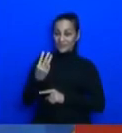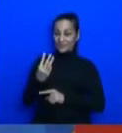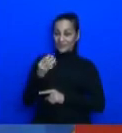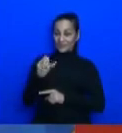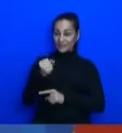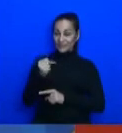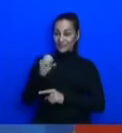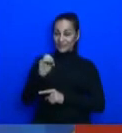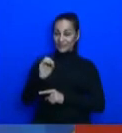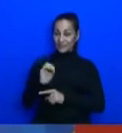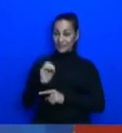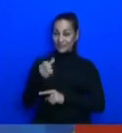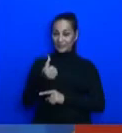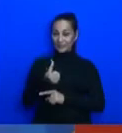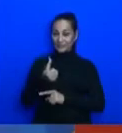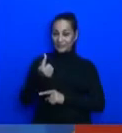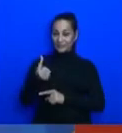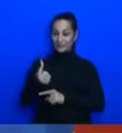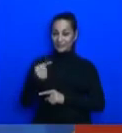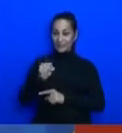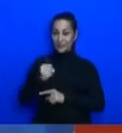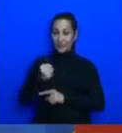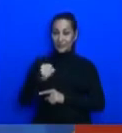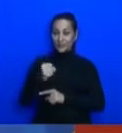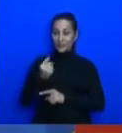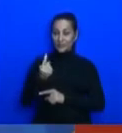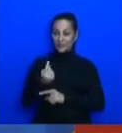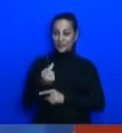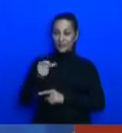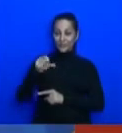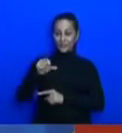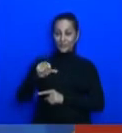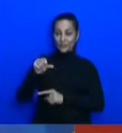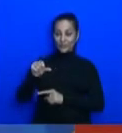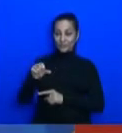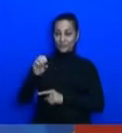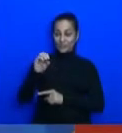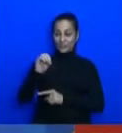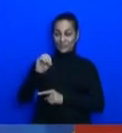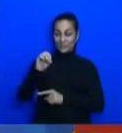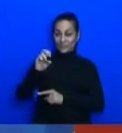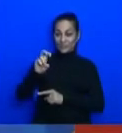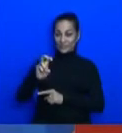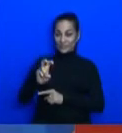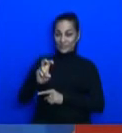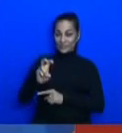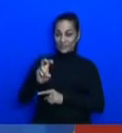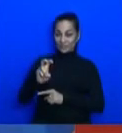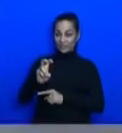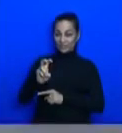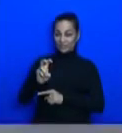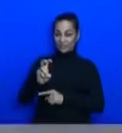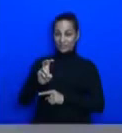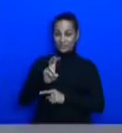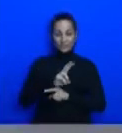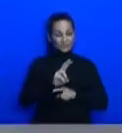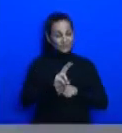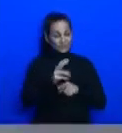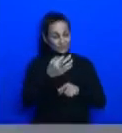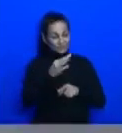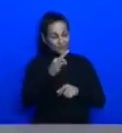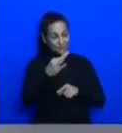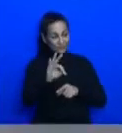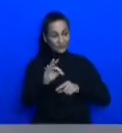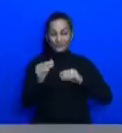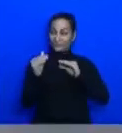73, 80, 66, 81, 99 e 05. Confirmam,